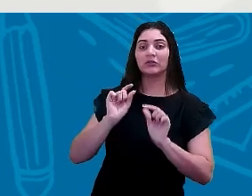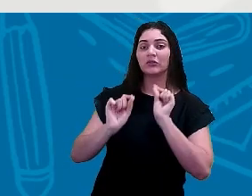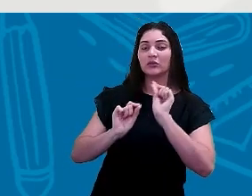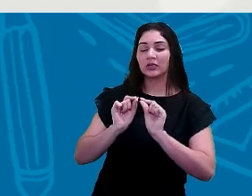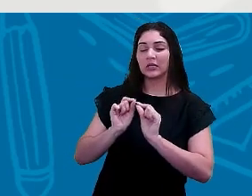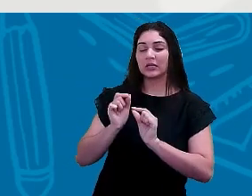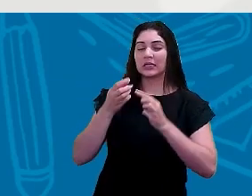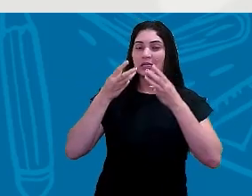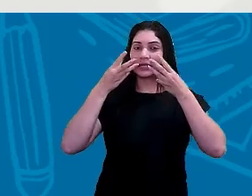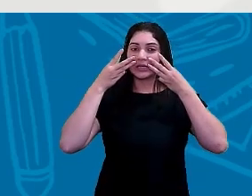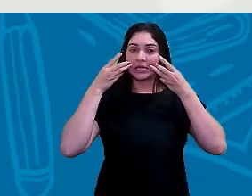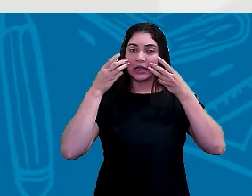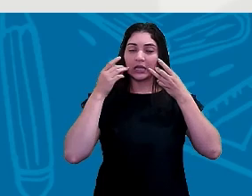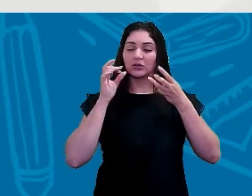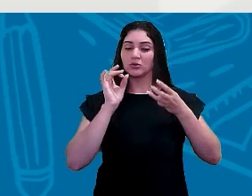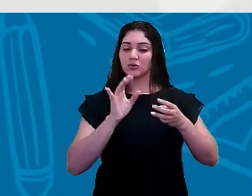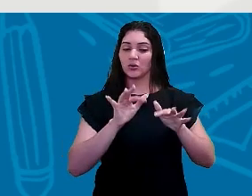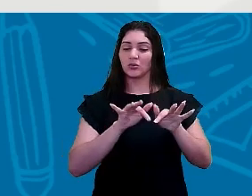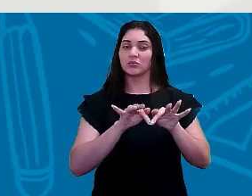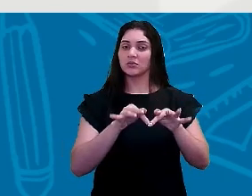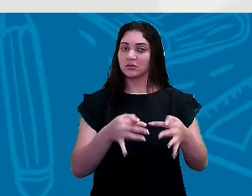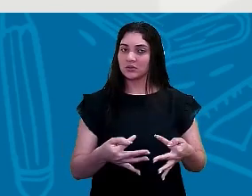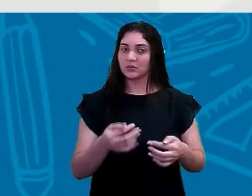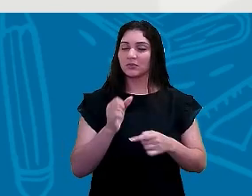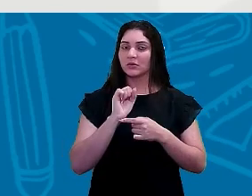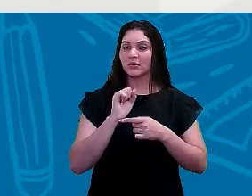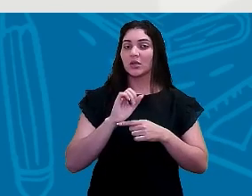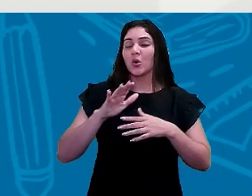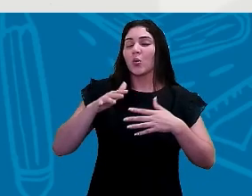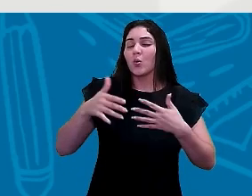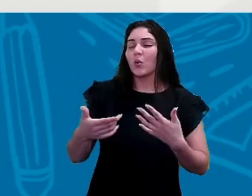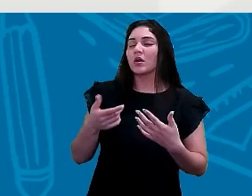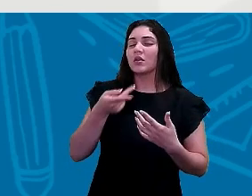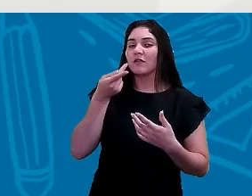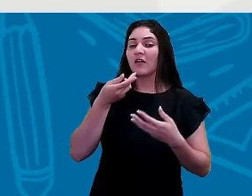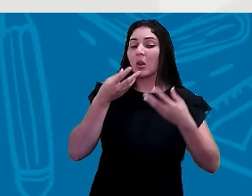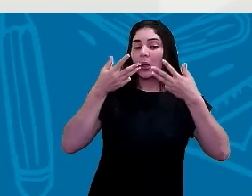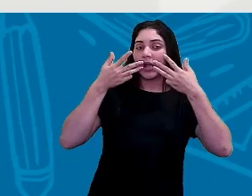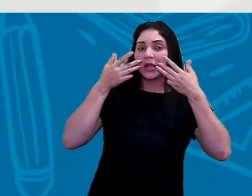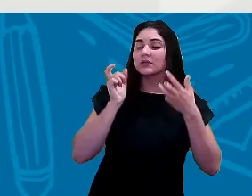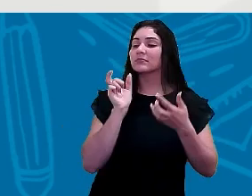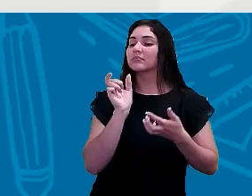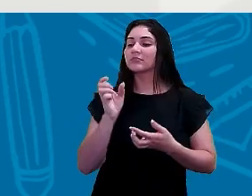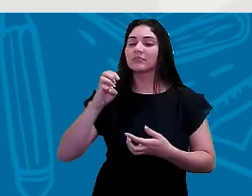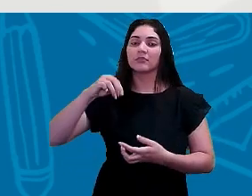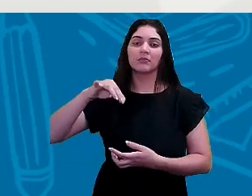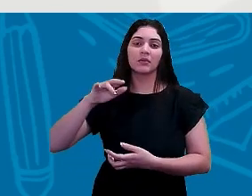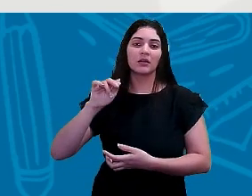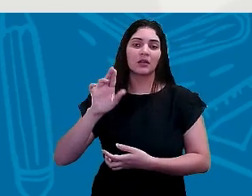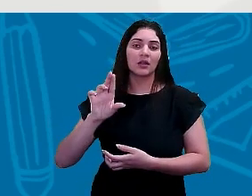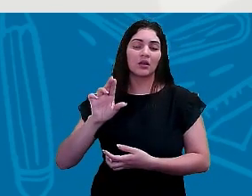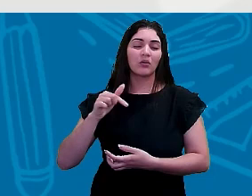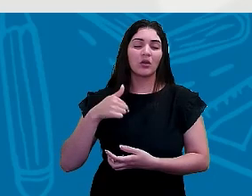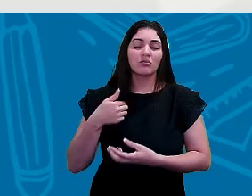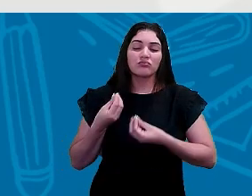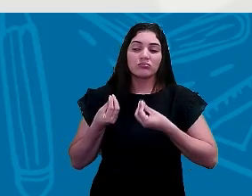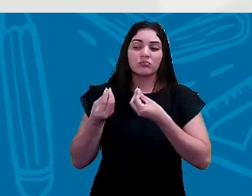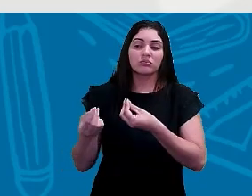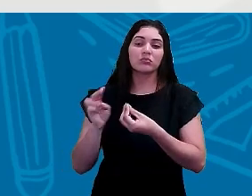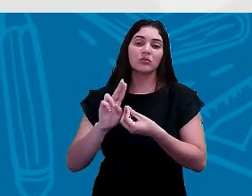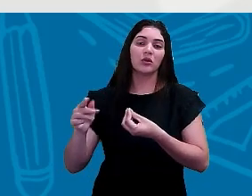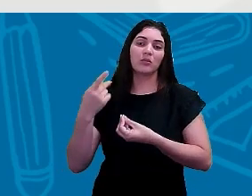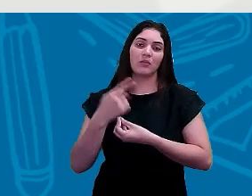gato apenas um substantivo comum, e quando eu coloco gato mingau, eu estou dando nome para aquele